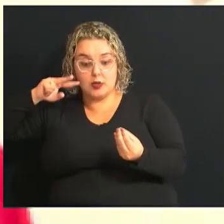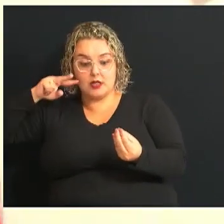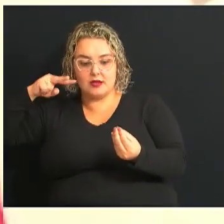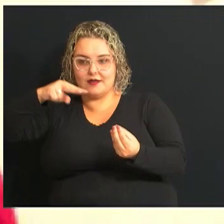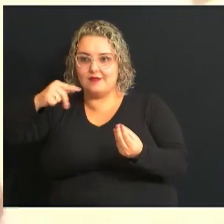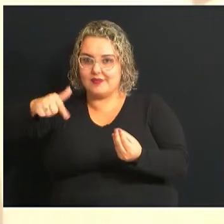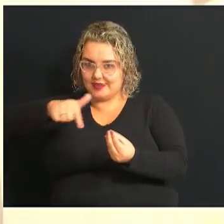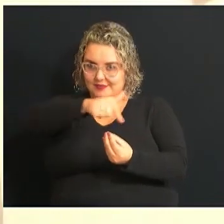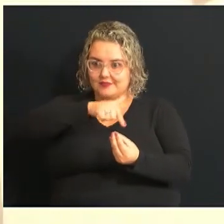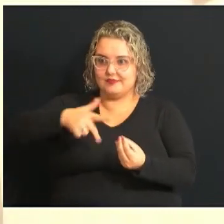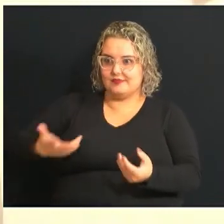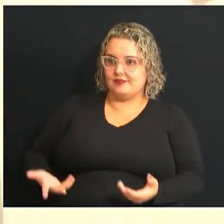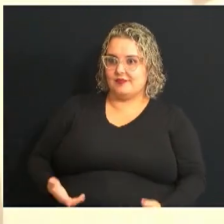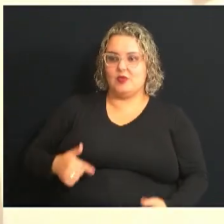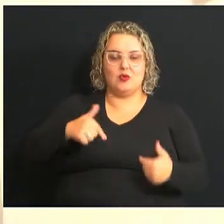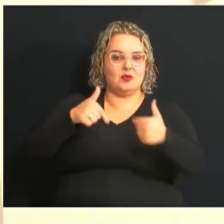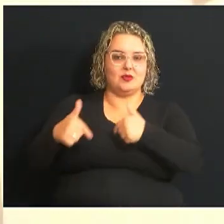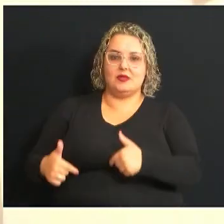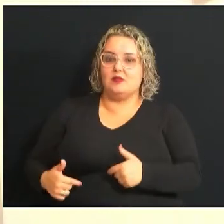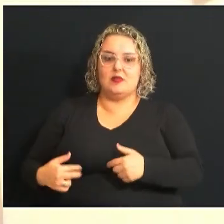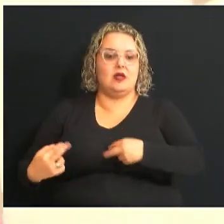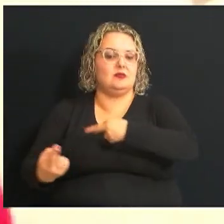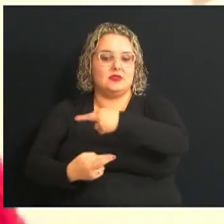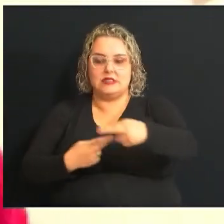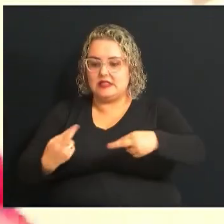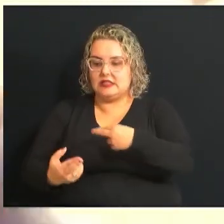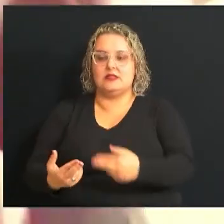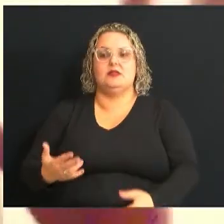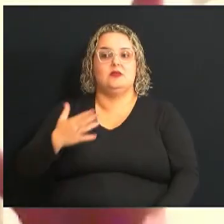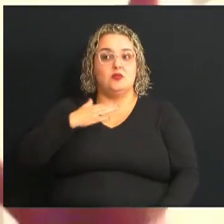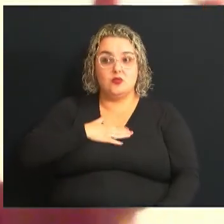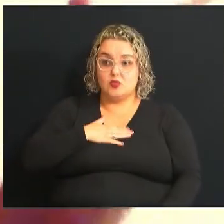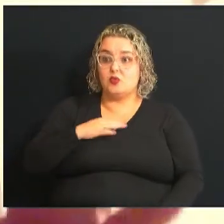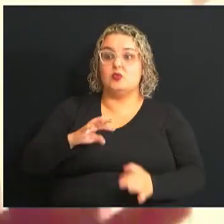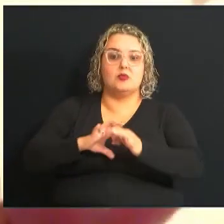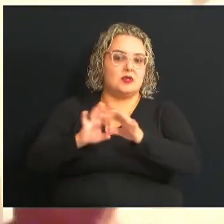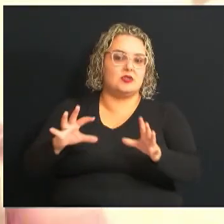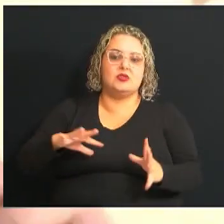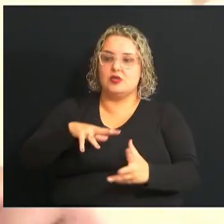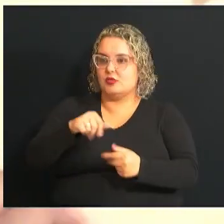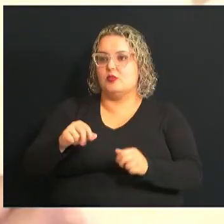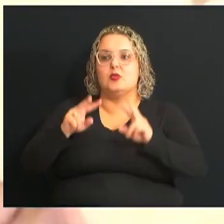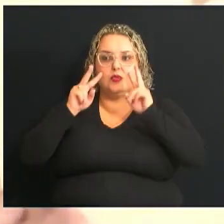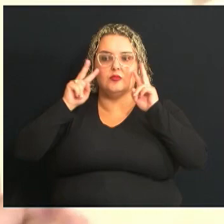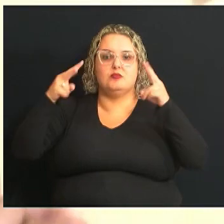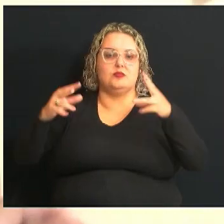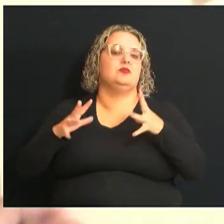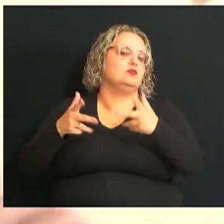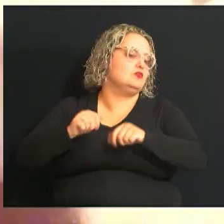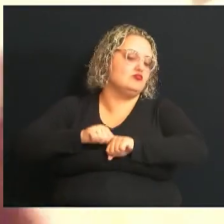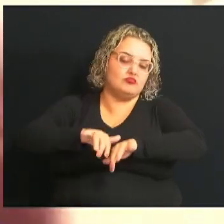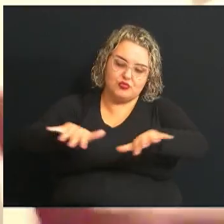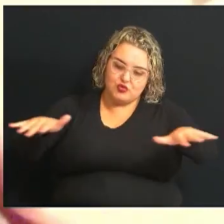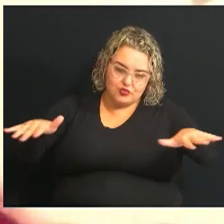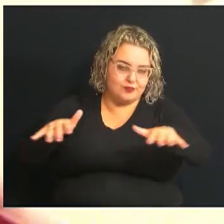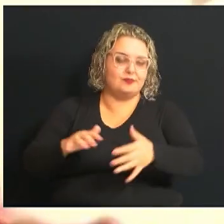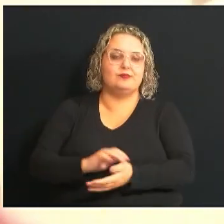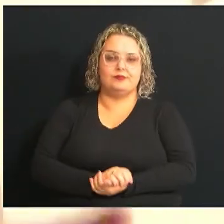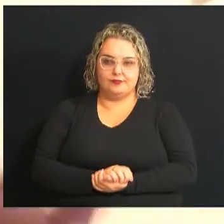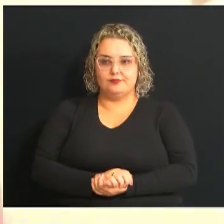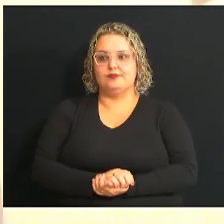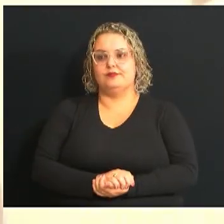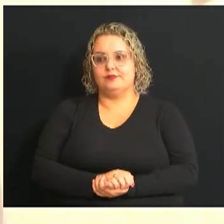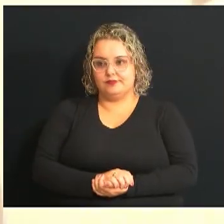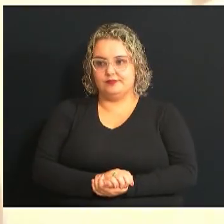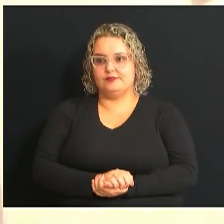relações, sobre mim, sobre o que eu quero deixar no mundo, o olhar todo expandiu muito, né? E a